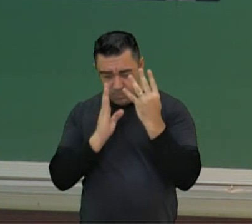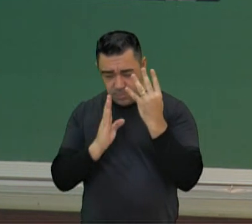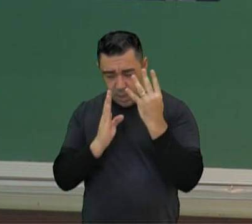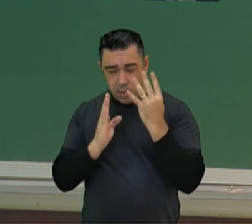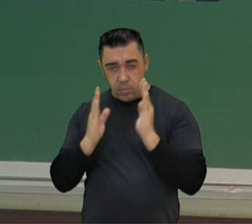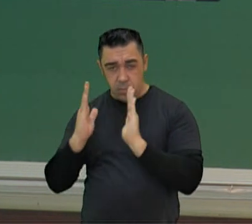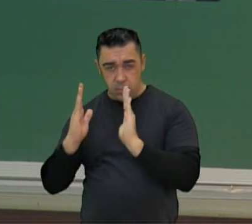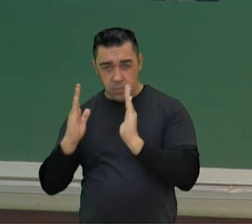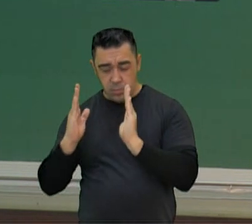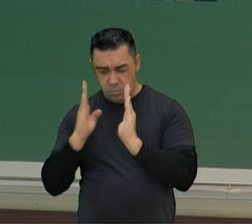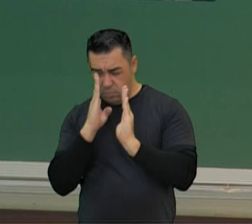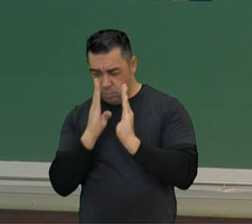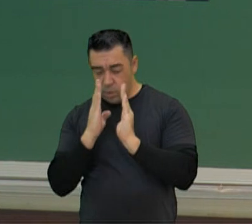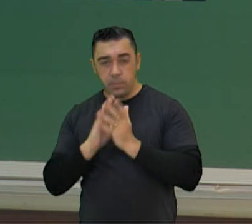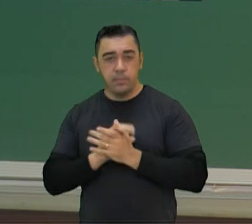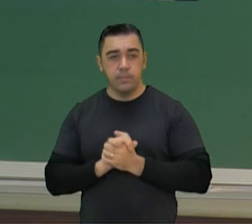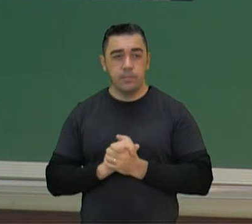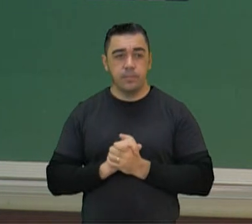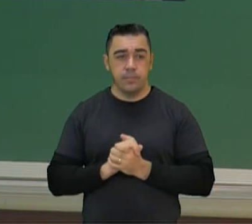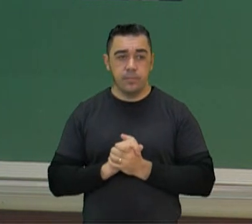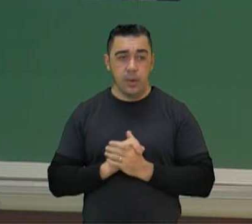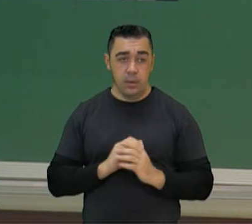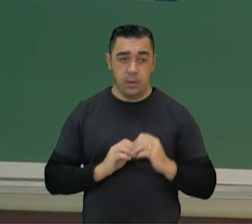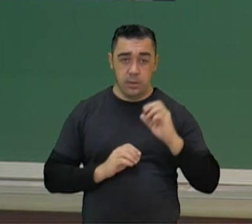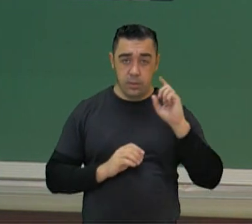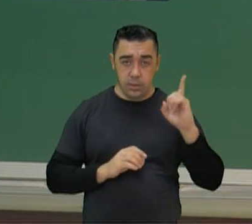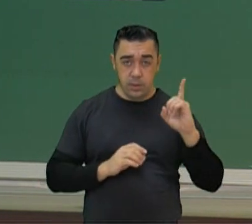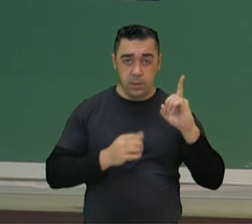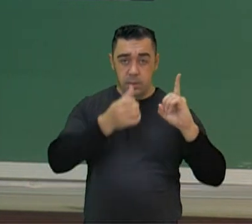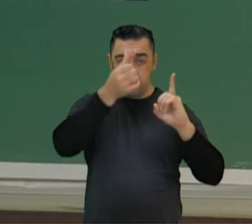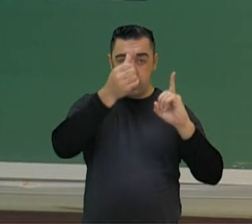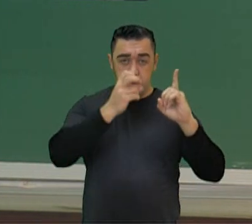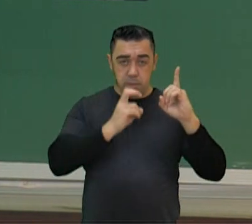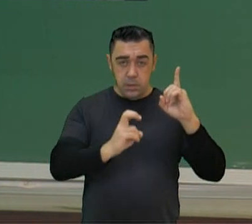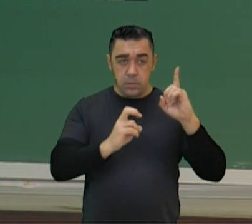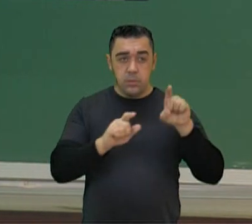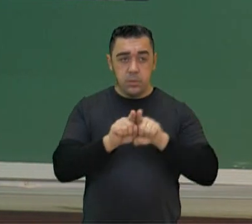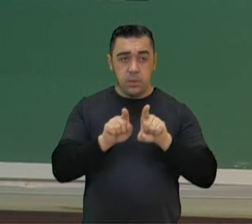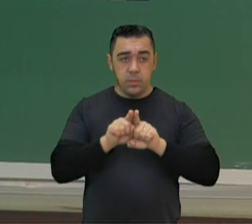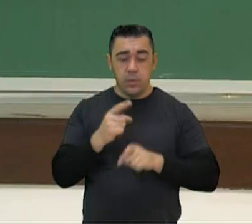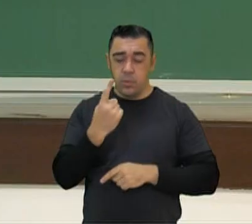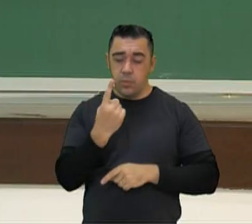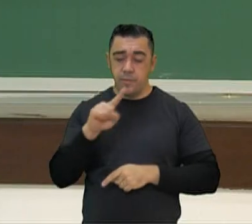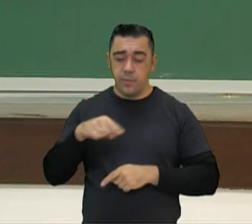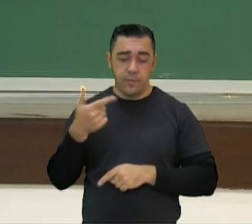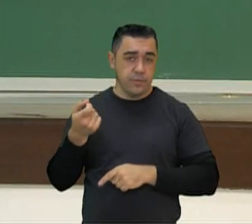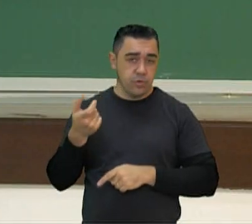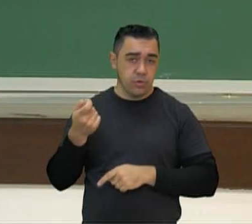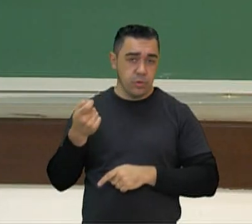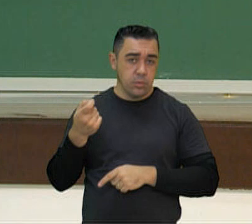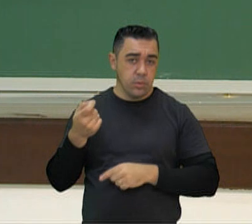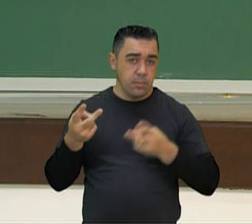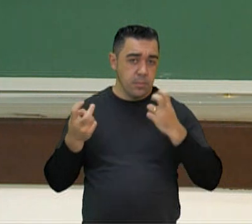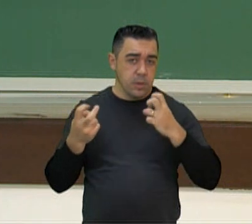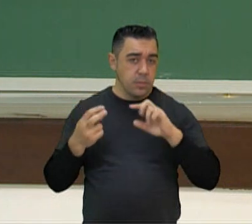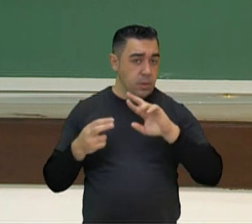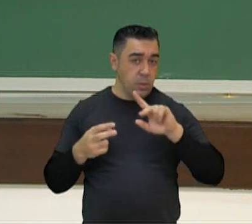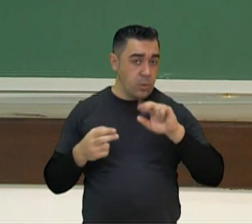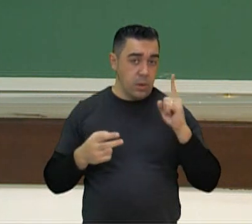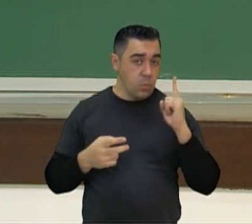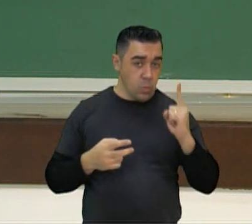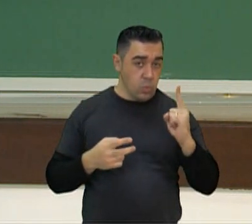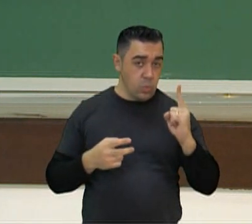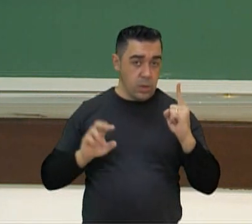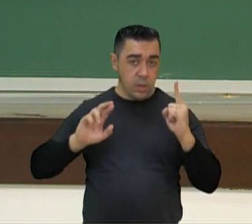D, a fração 6 sobre 5, também, ela dá 1,20. Perceba que ele não